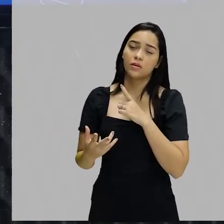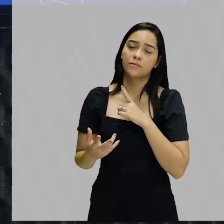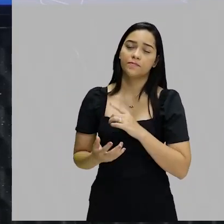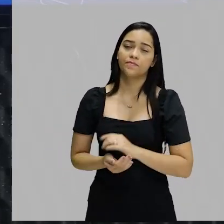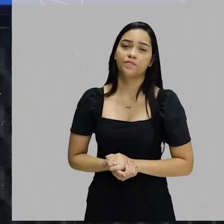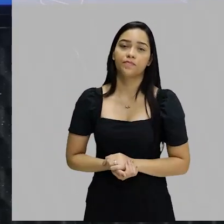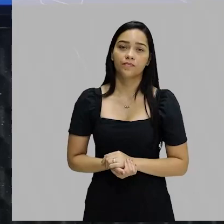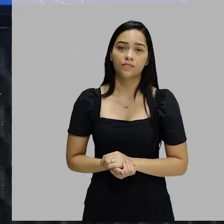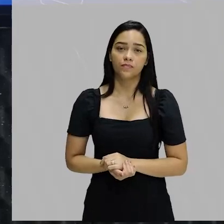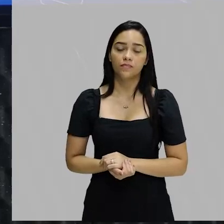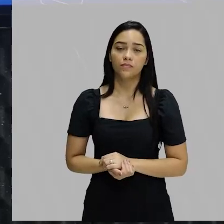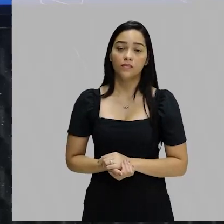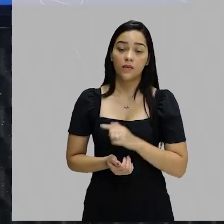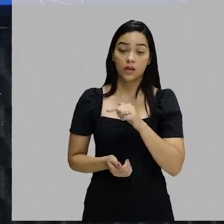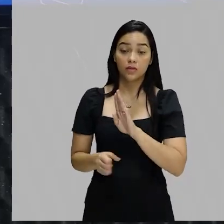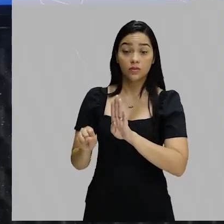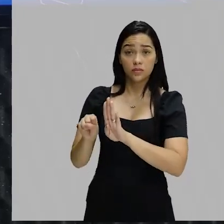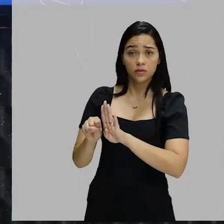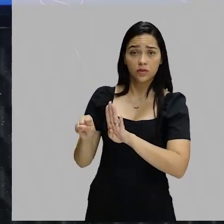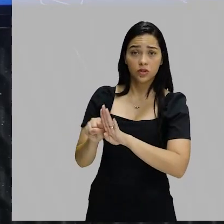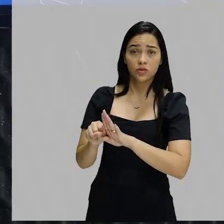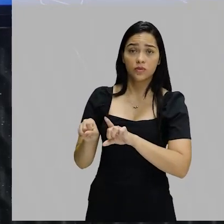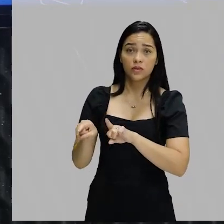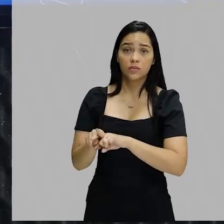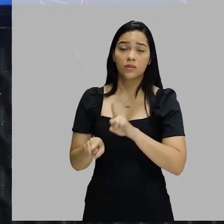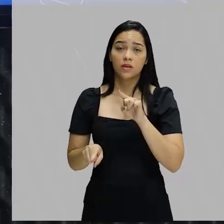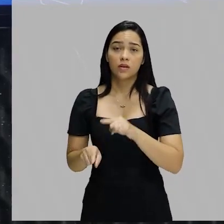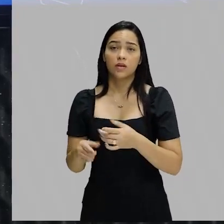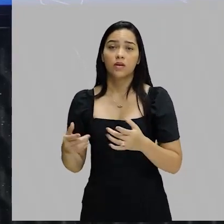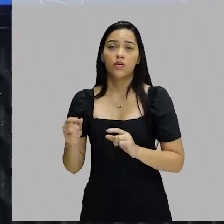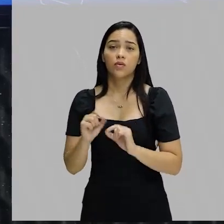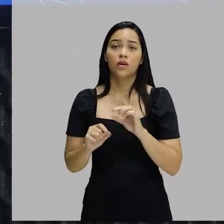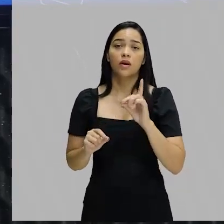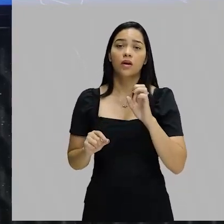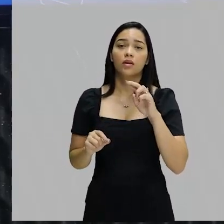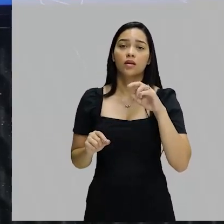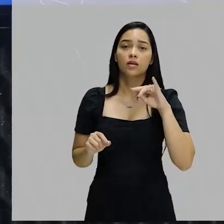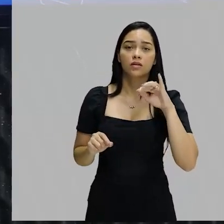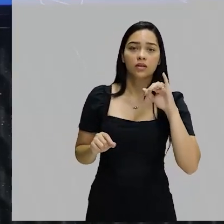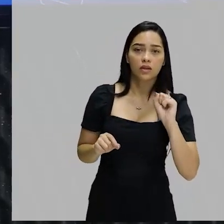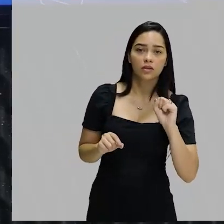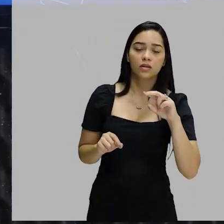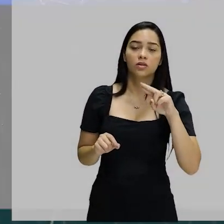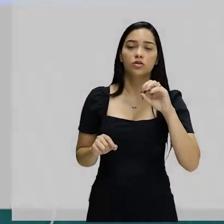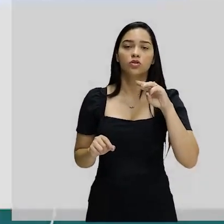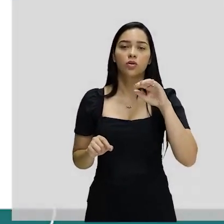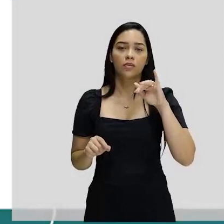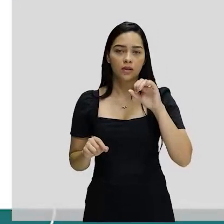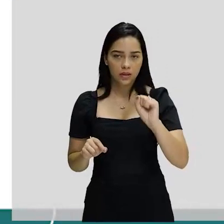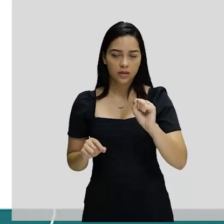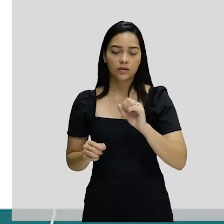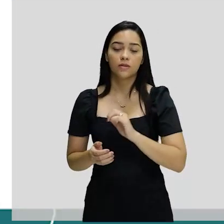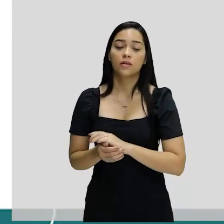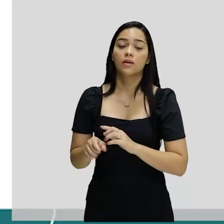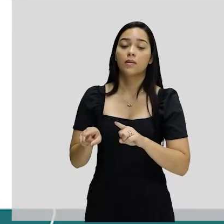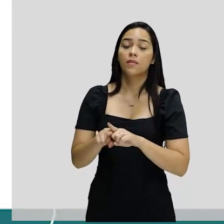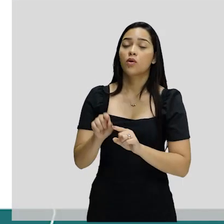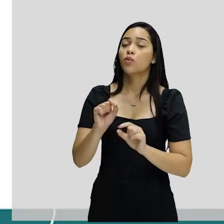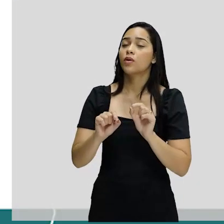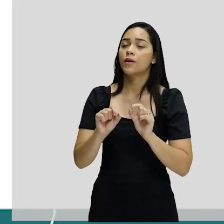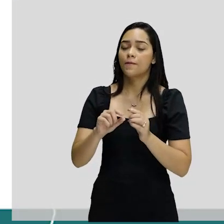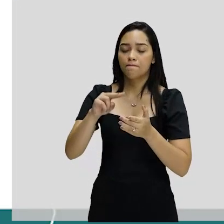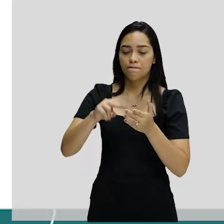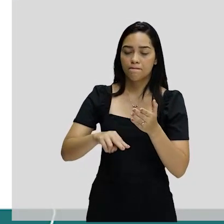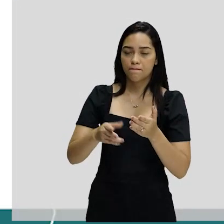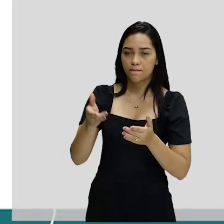verbais. Aqui nós estamos falando de substantivos, então são desinências nominais. Também há substantivos sem